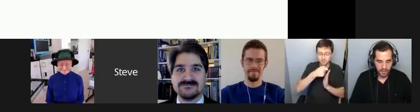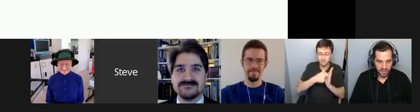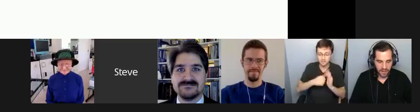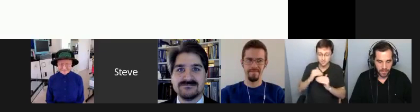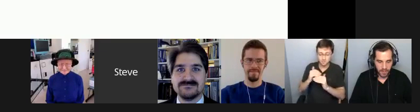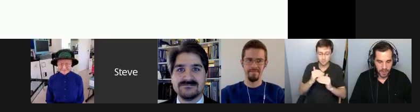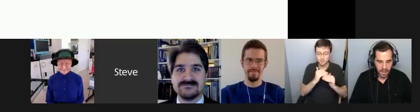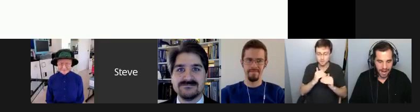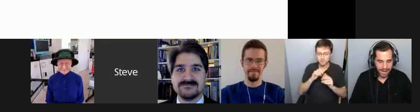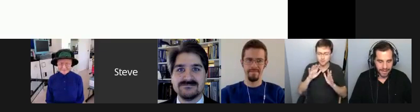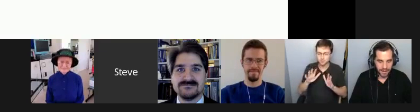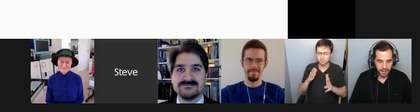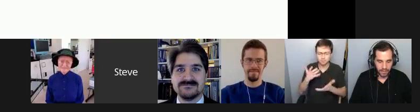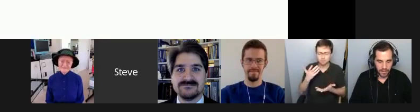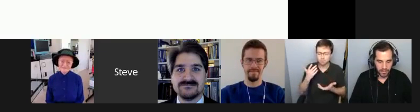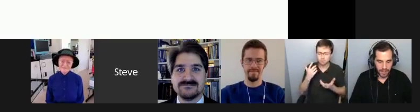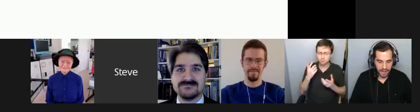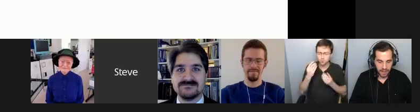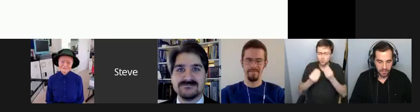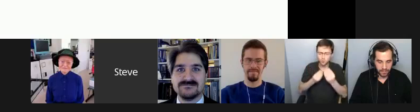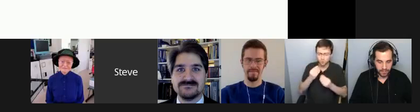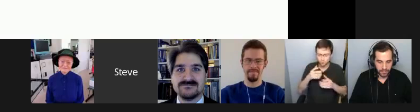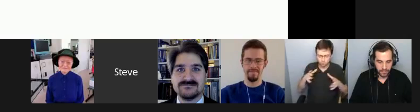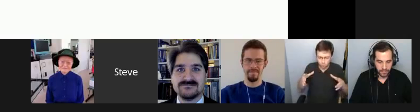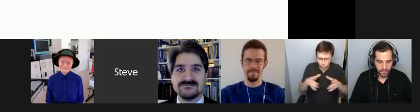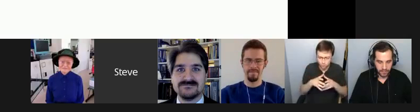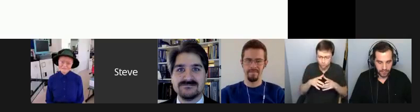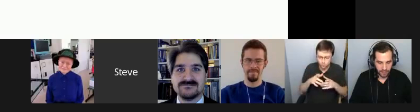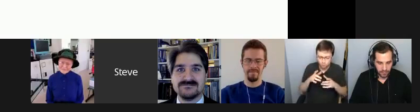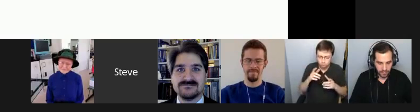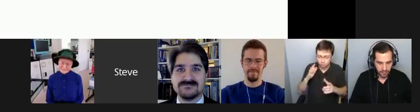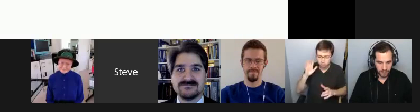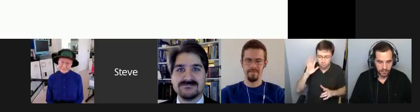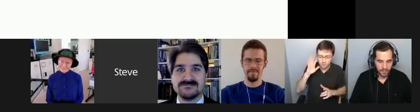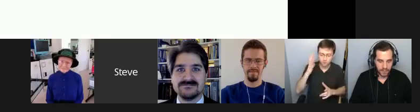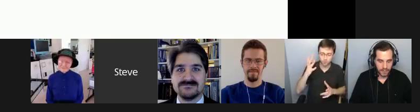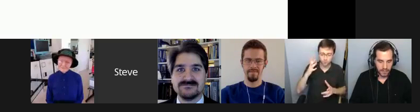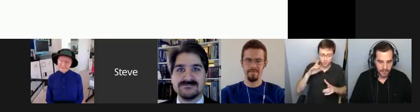Então aqui nós tivemos a escrita do texto padrão